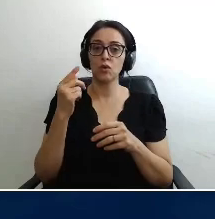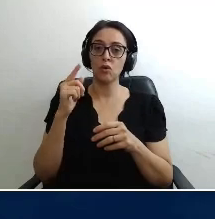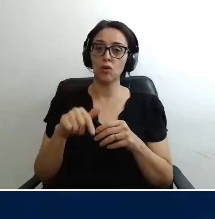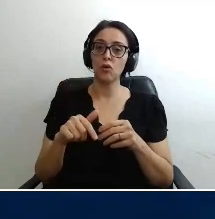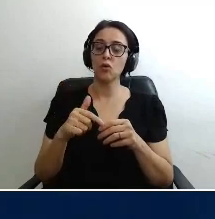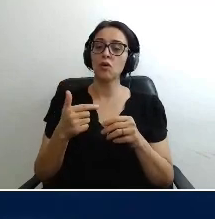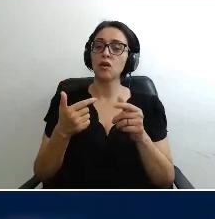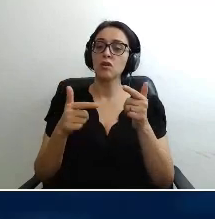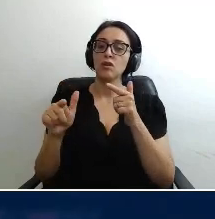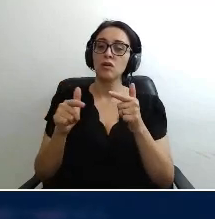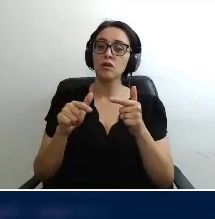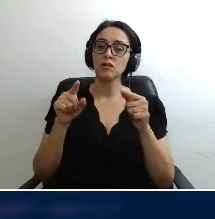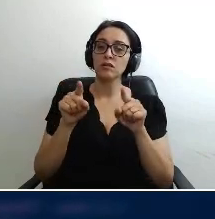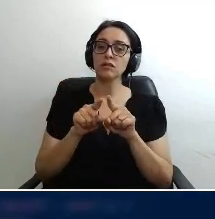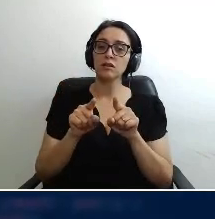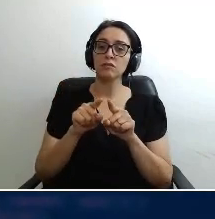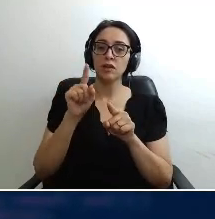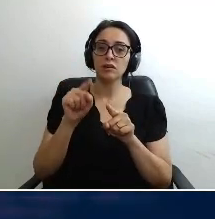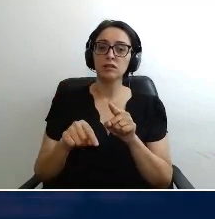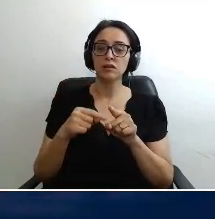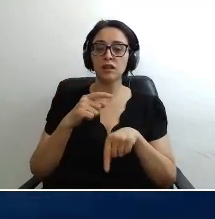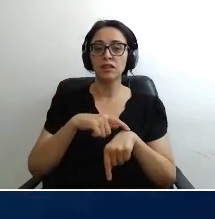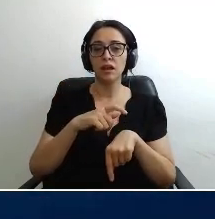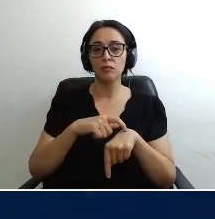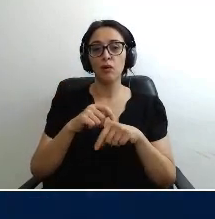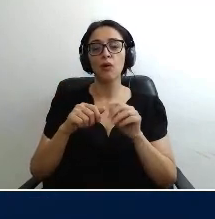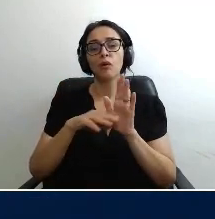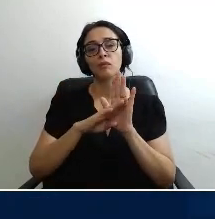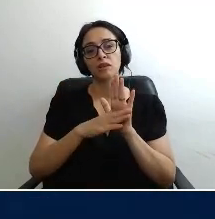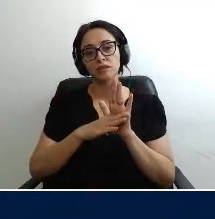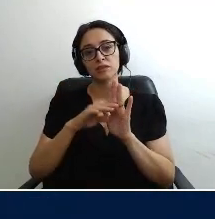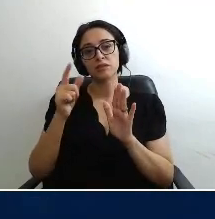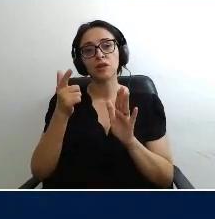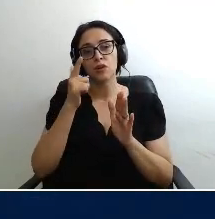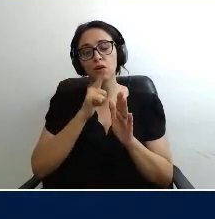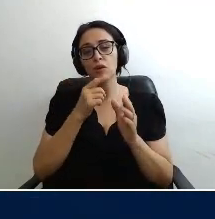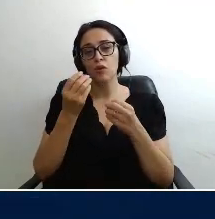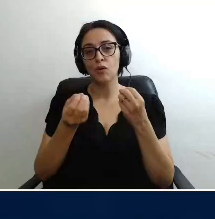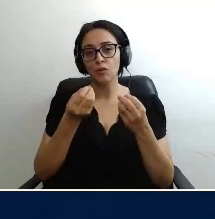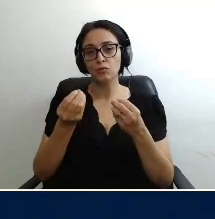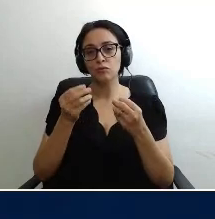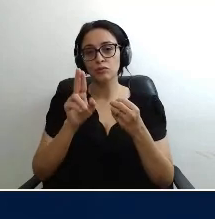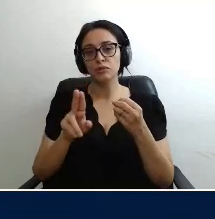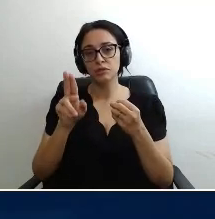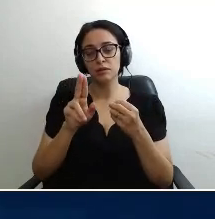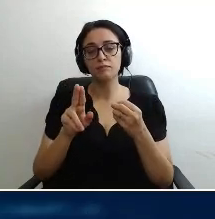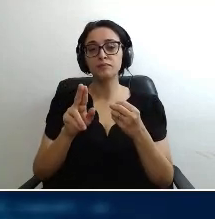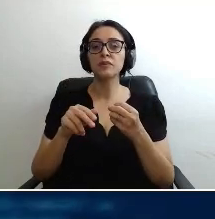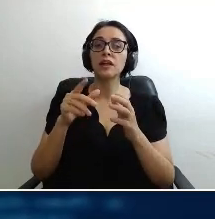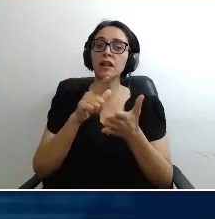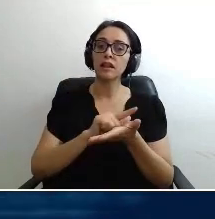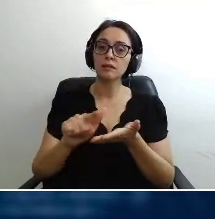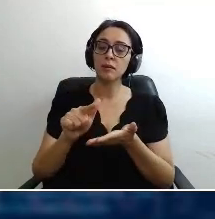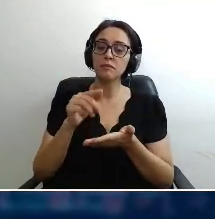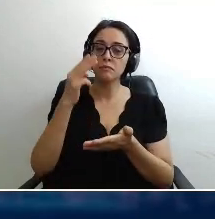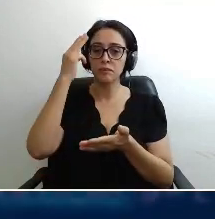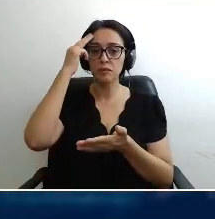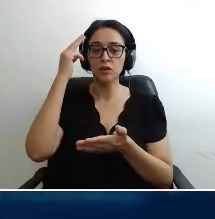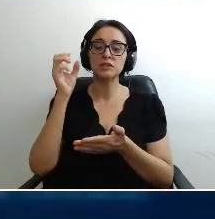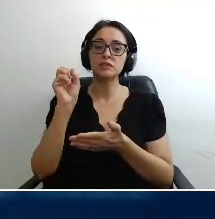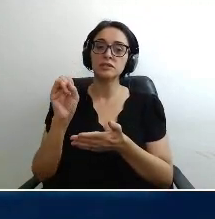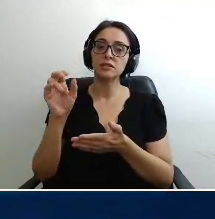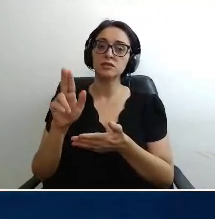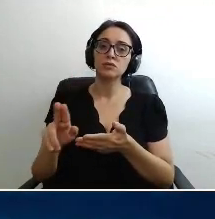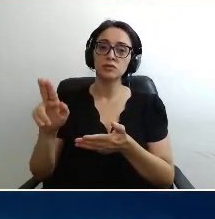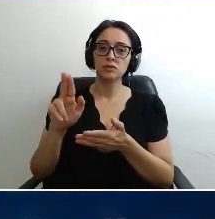ownership de Rust, né? Que no tempo de compilação ele sabe como você vai usar a memória e consegue limpar essa memória. Então, toma cuidado se você for usar numa linguagem,